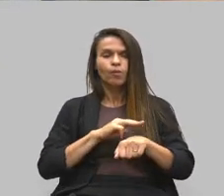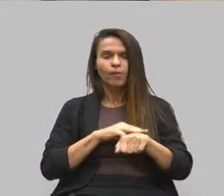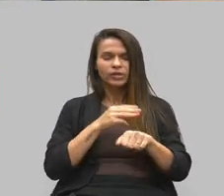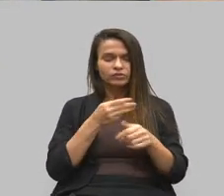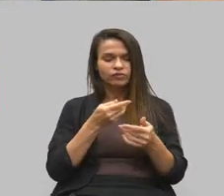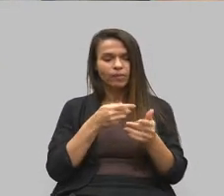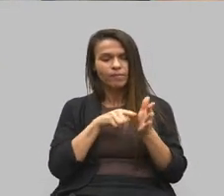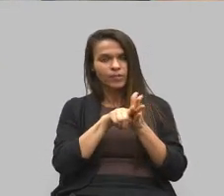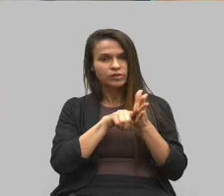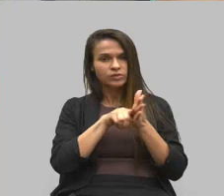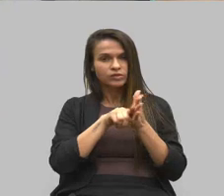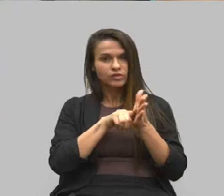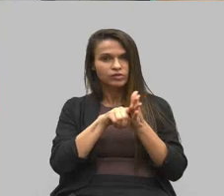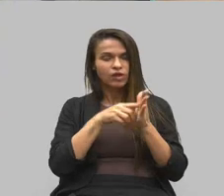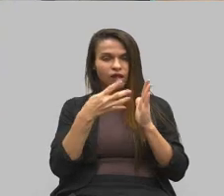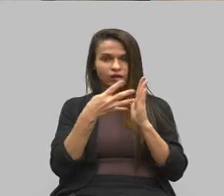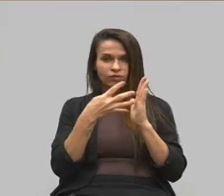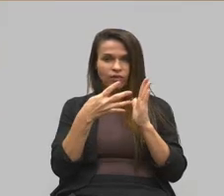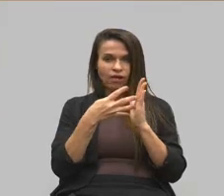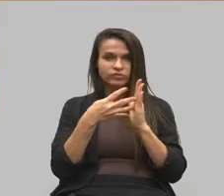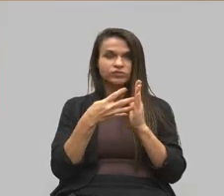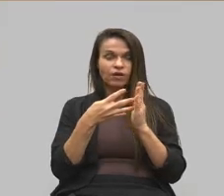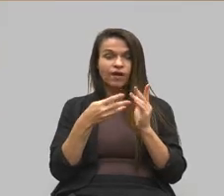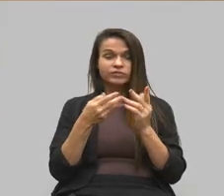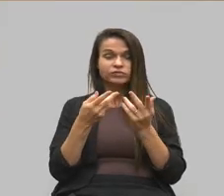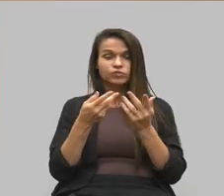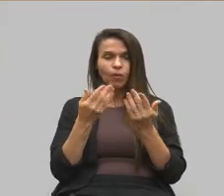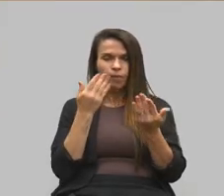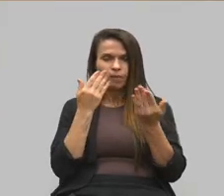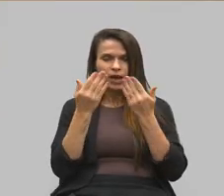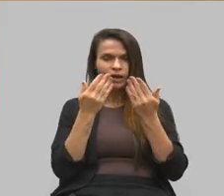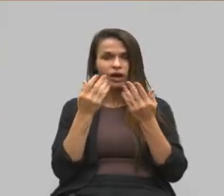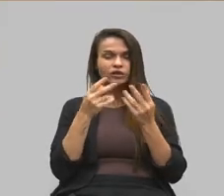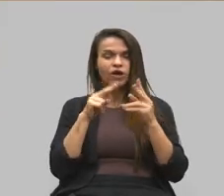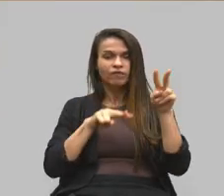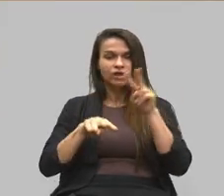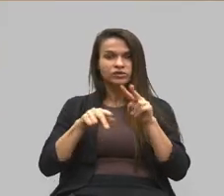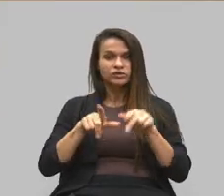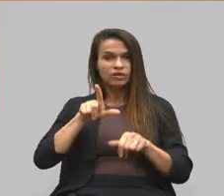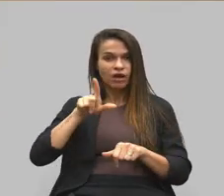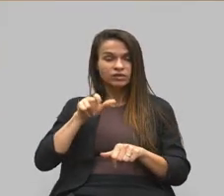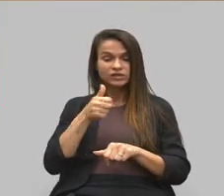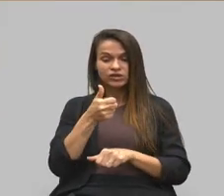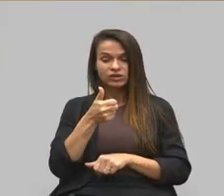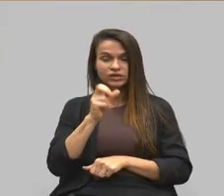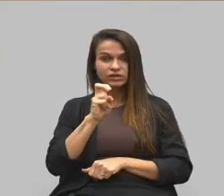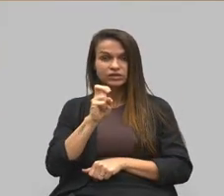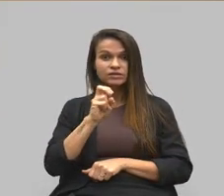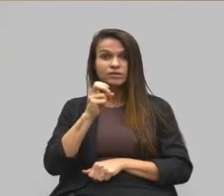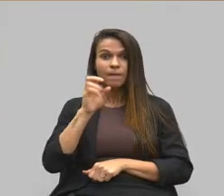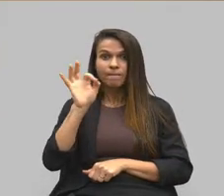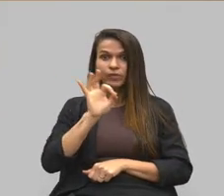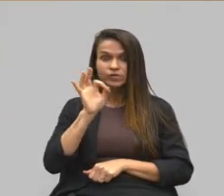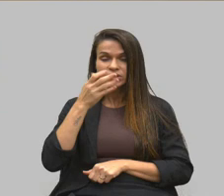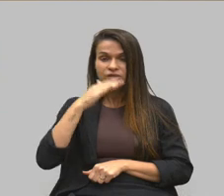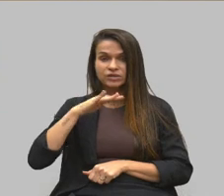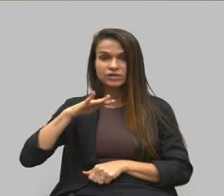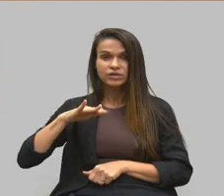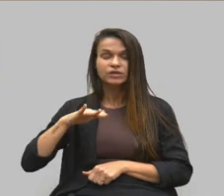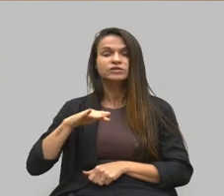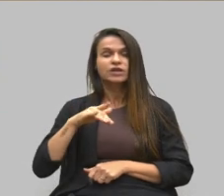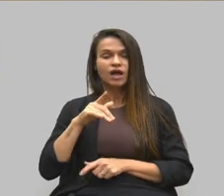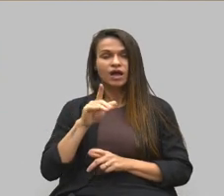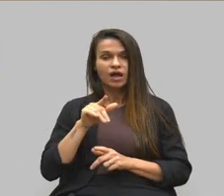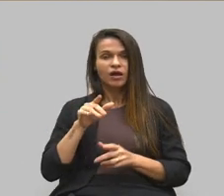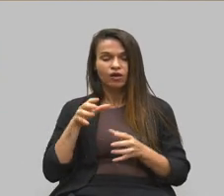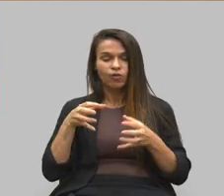né com relação às avaliações anteriores apenas 15% dessas crianças estavam como crianças